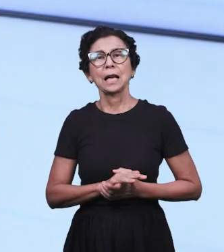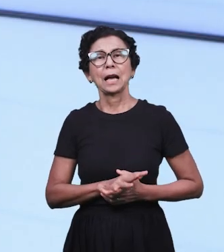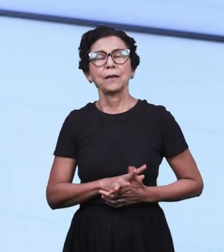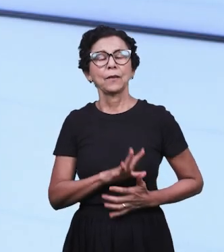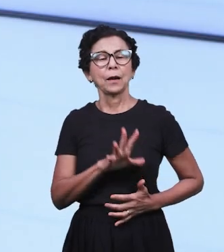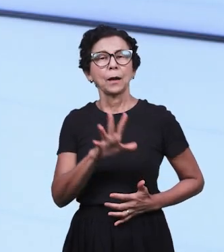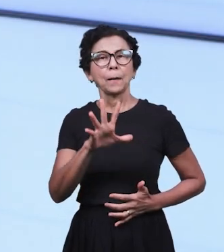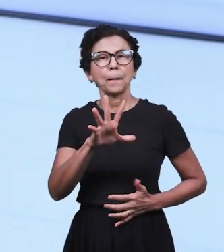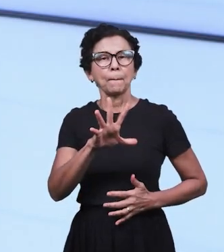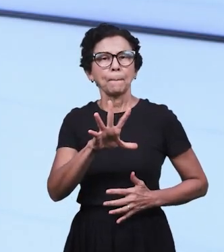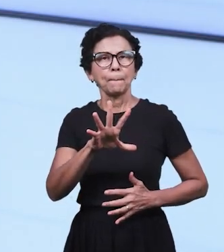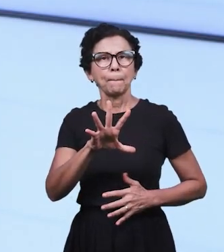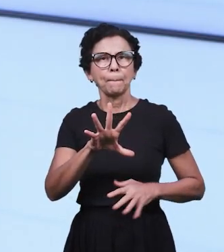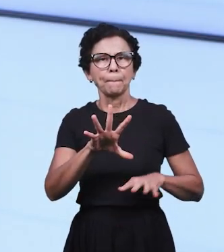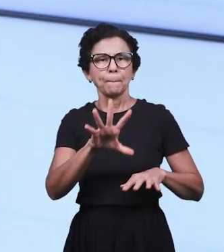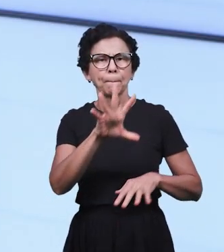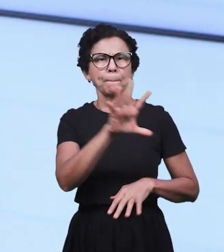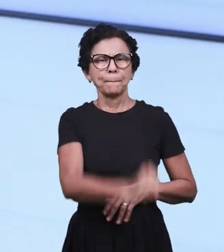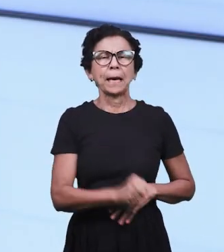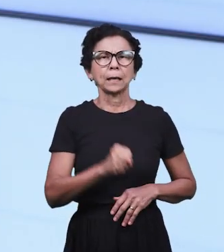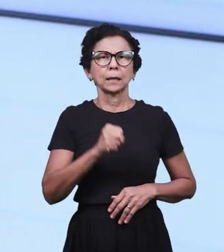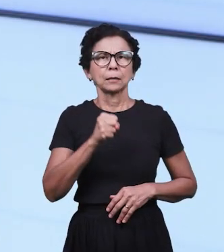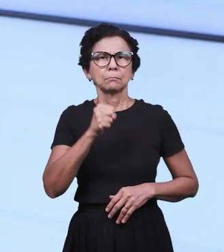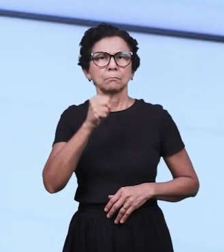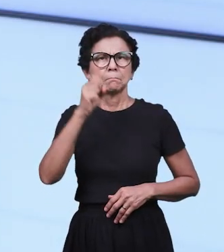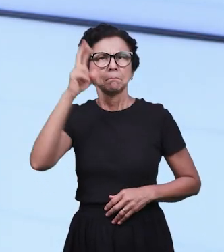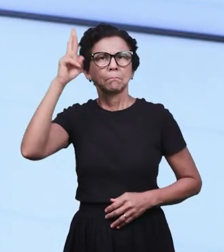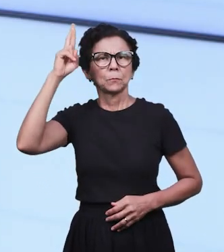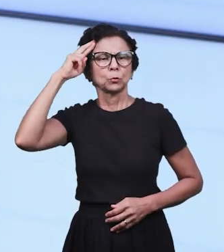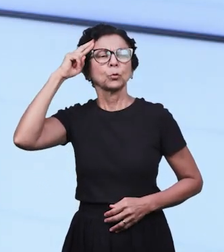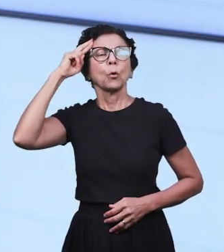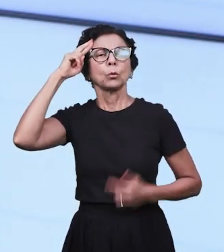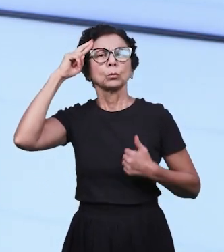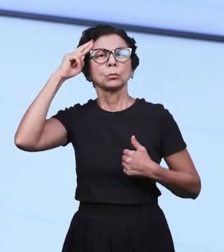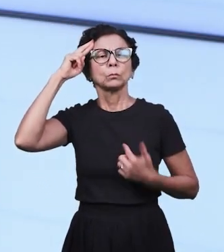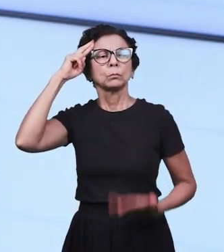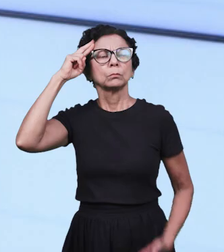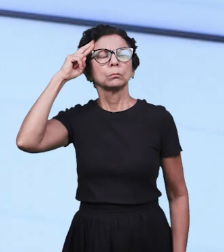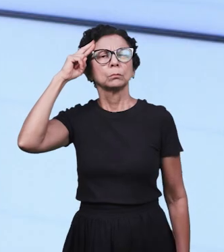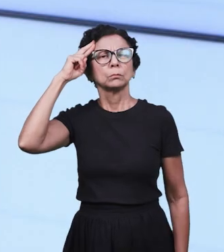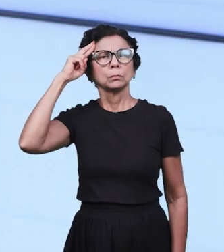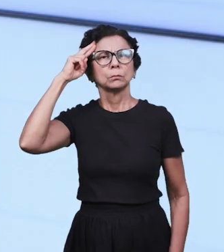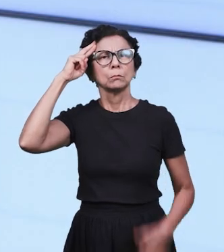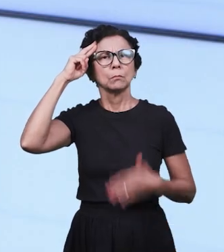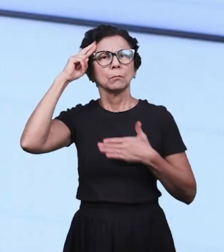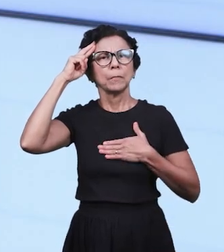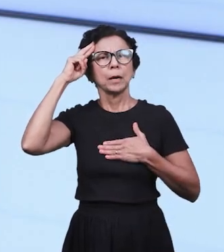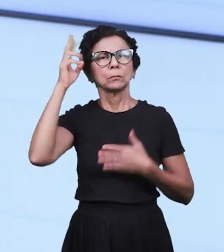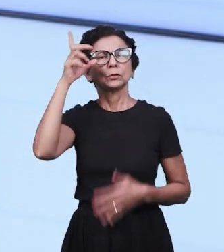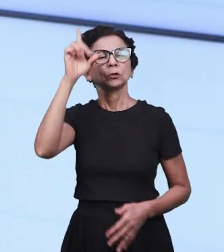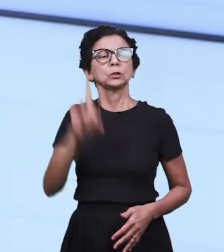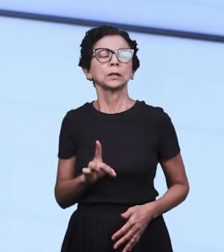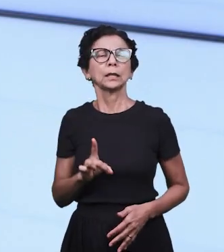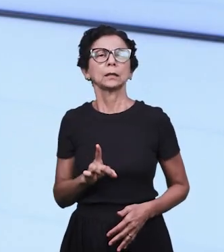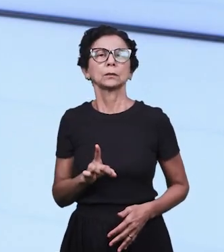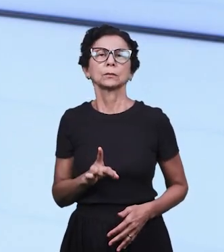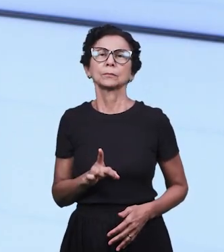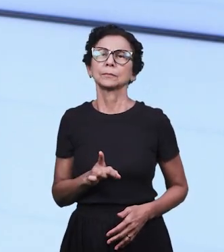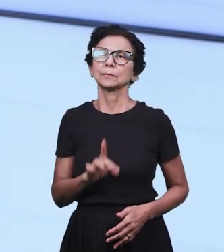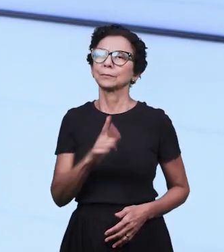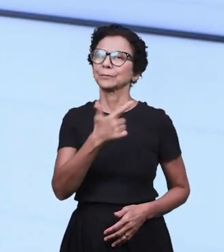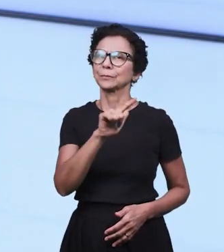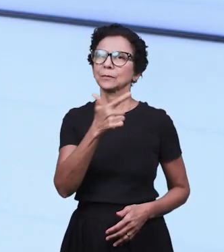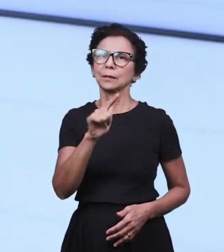daquilo, como se ele tivesse o direito de possuir aquilo. Então, na verdade, ele não